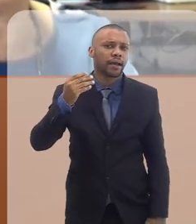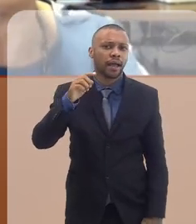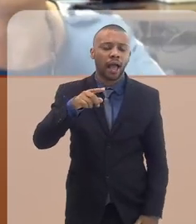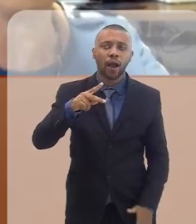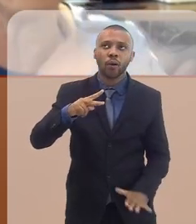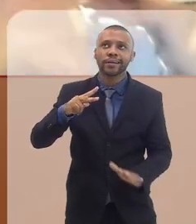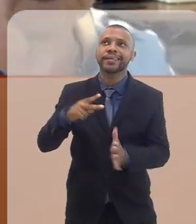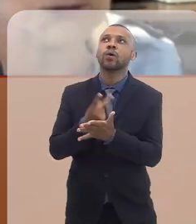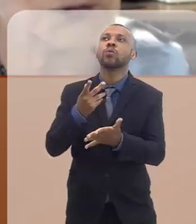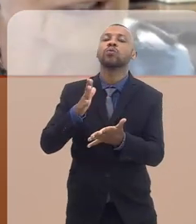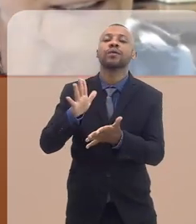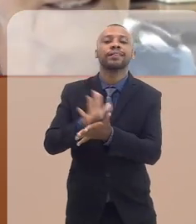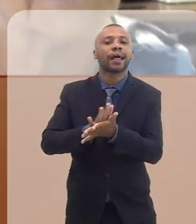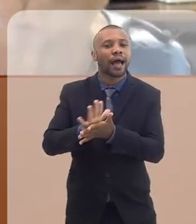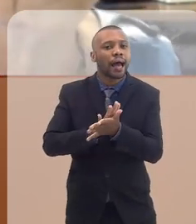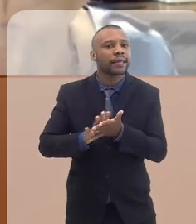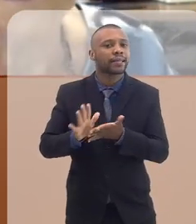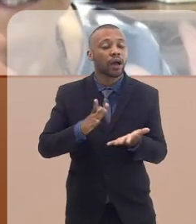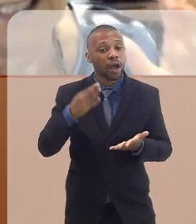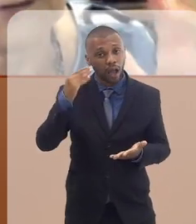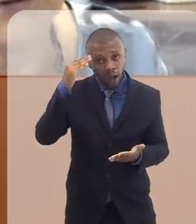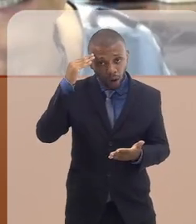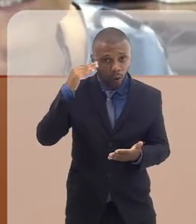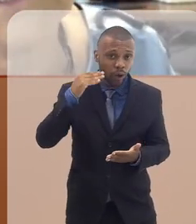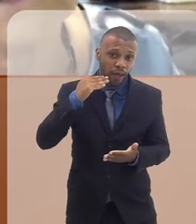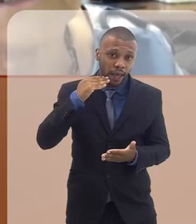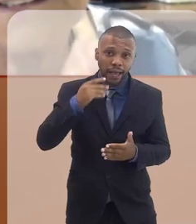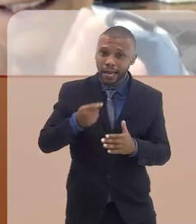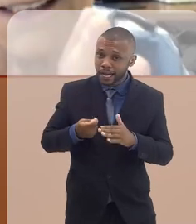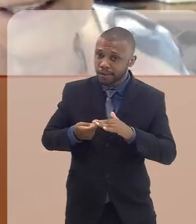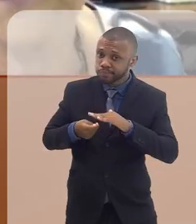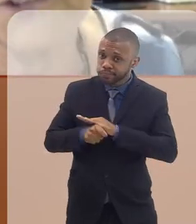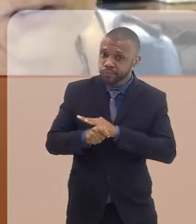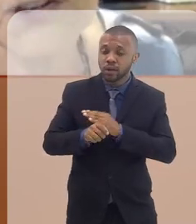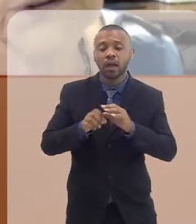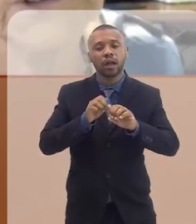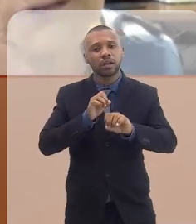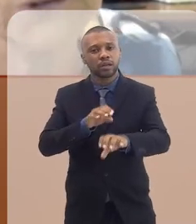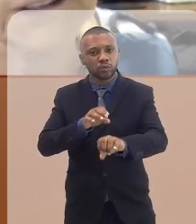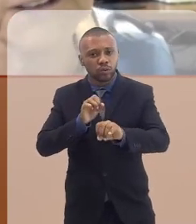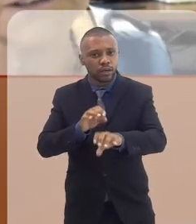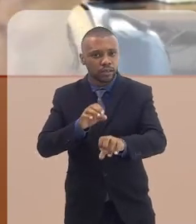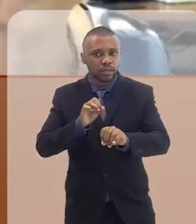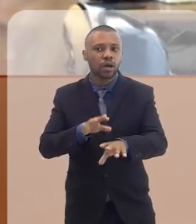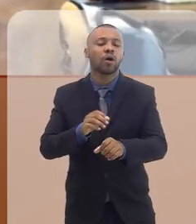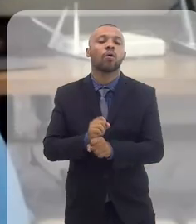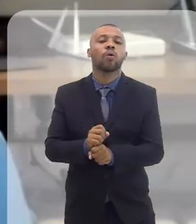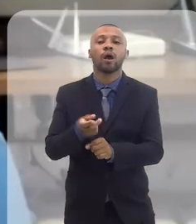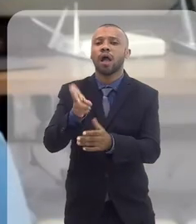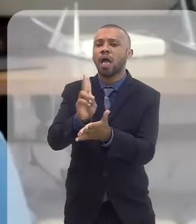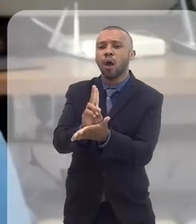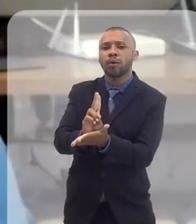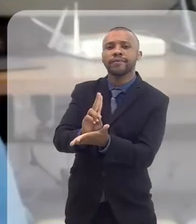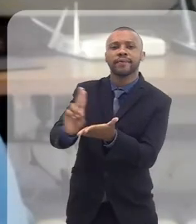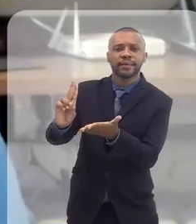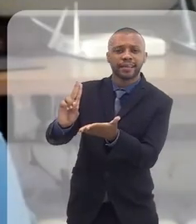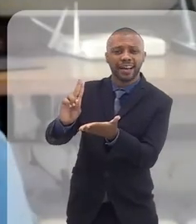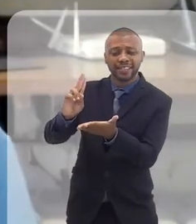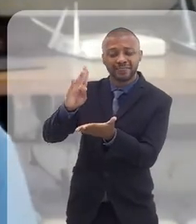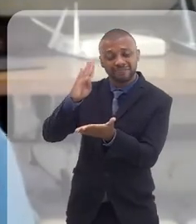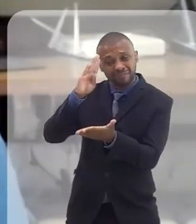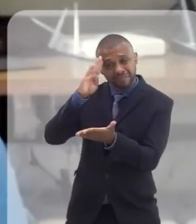que a Coreia aconteceu do nada, não. A Coreia investiu em educação.